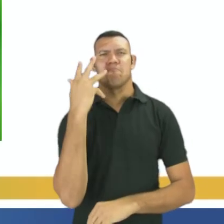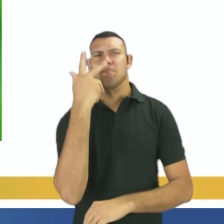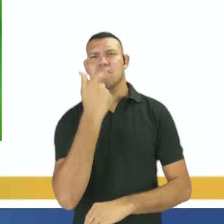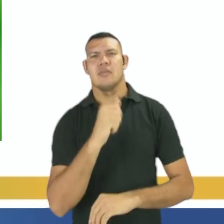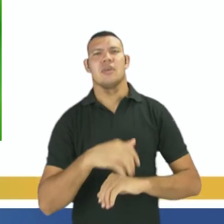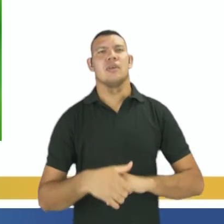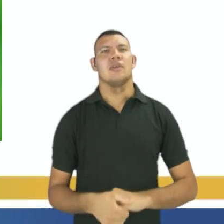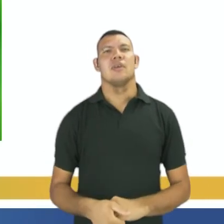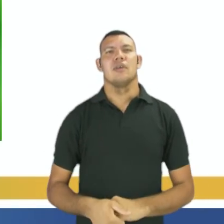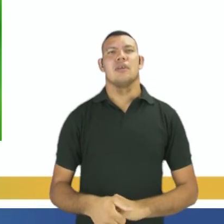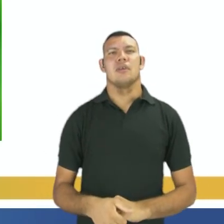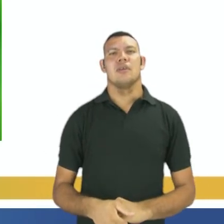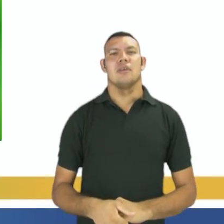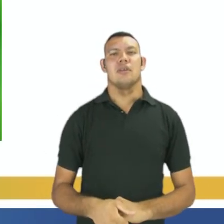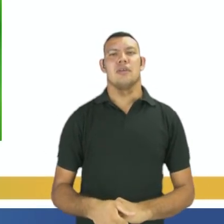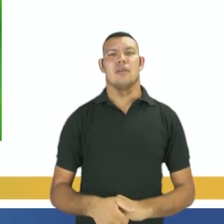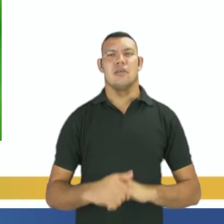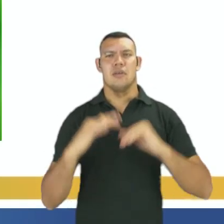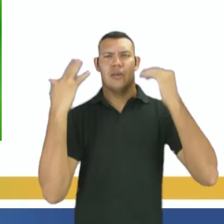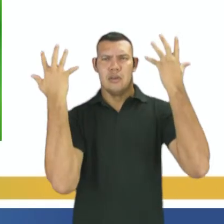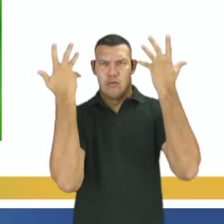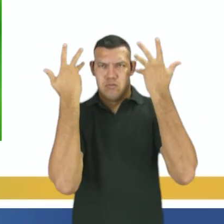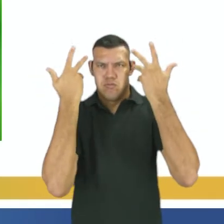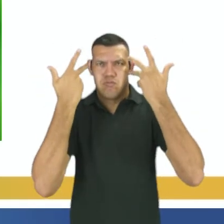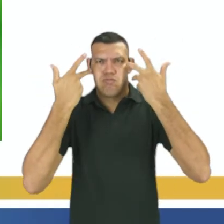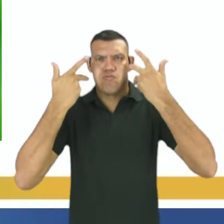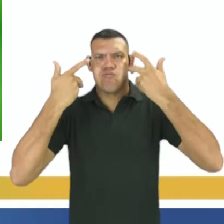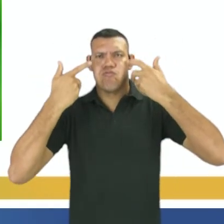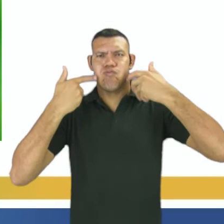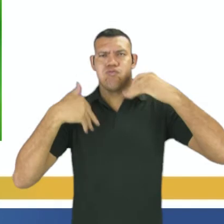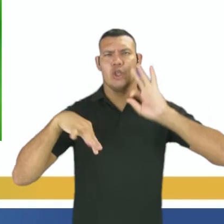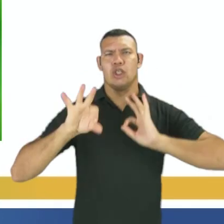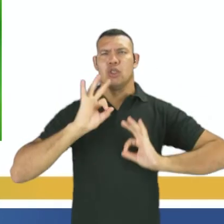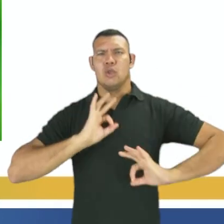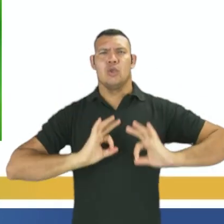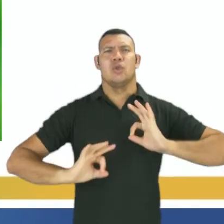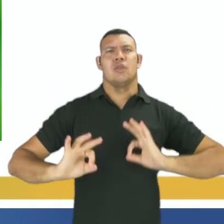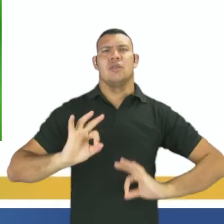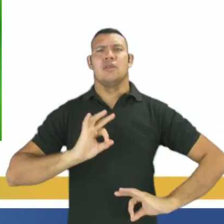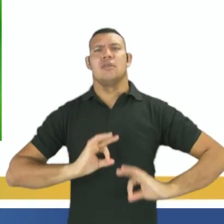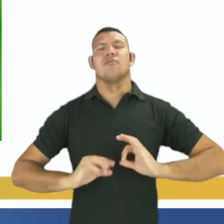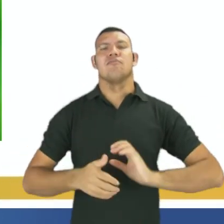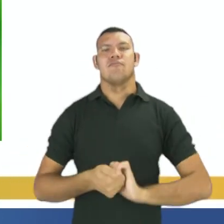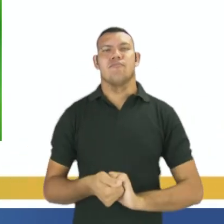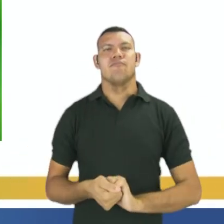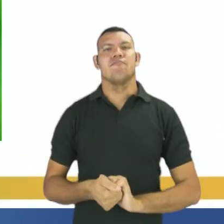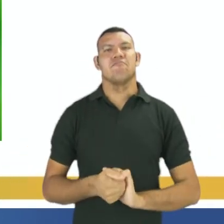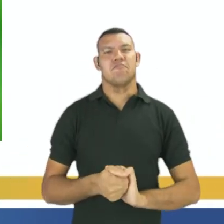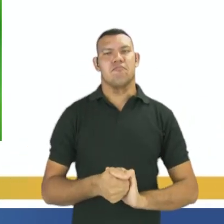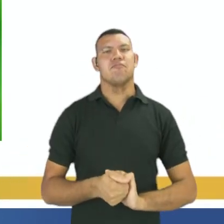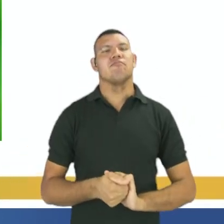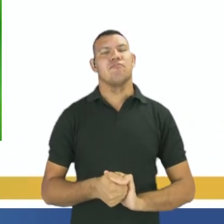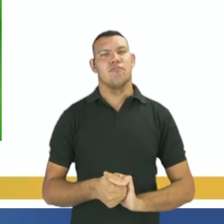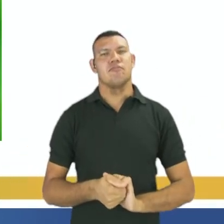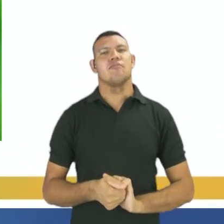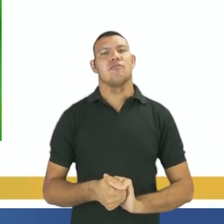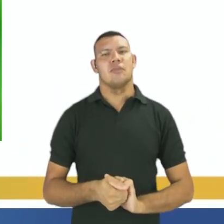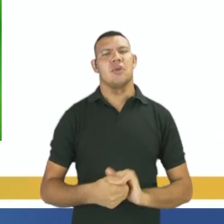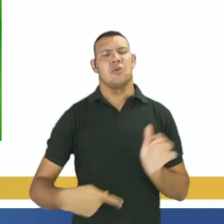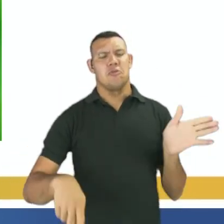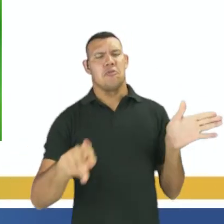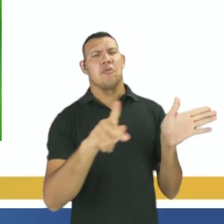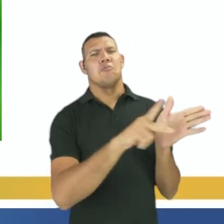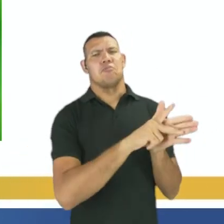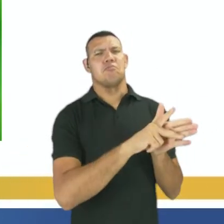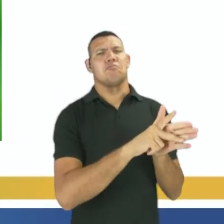ó outro imagem muito interessante dentro da fauna né a onça-pintada é um grande felino encontrado em todos os lugares